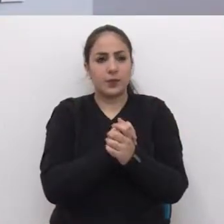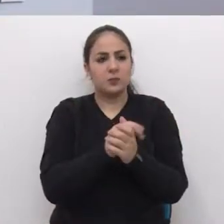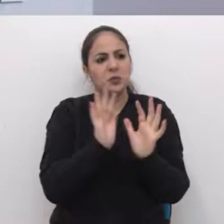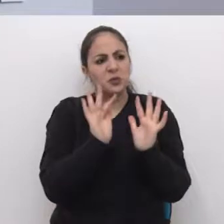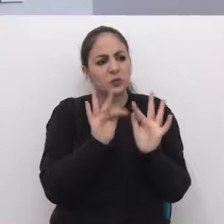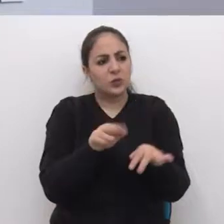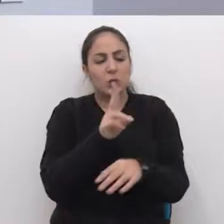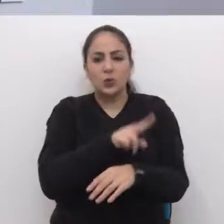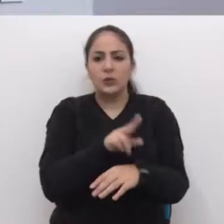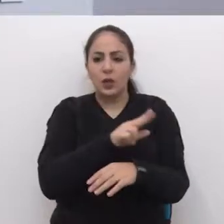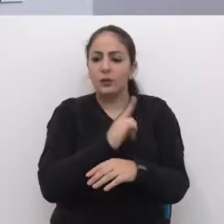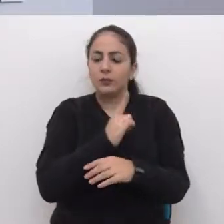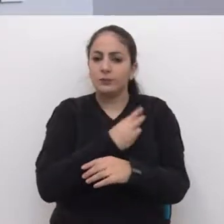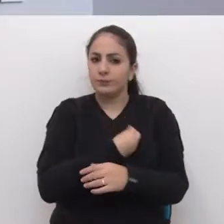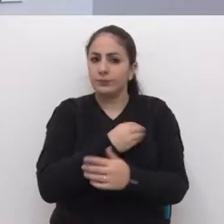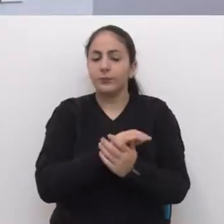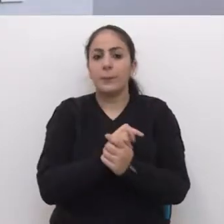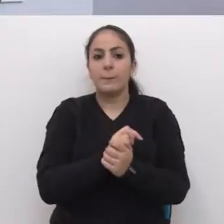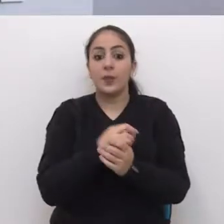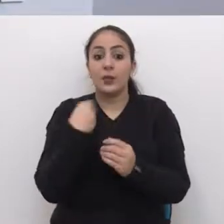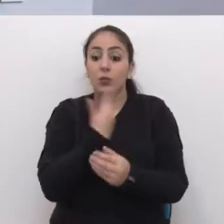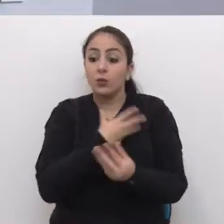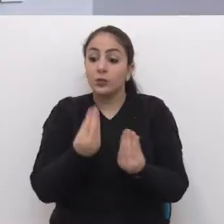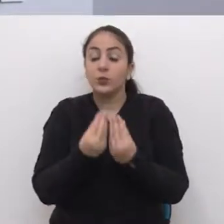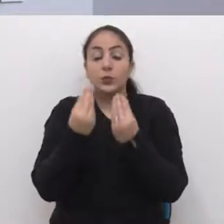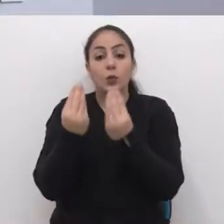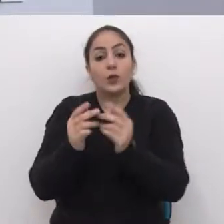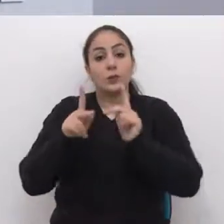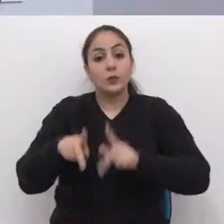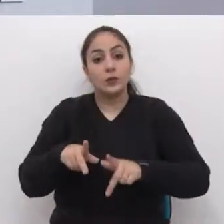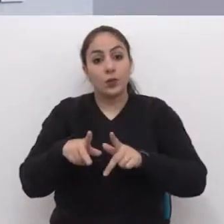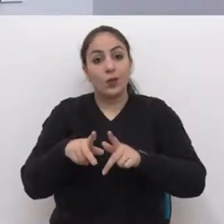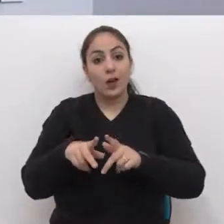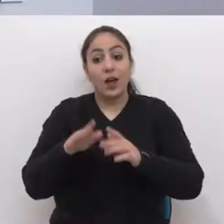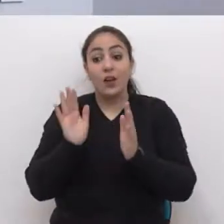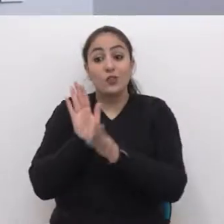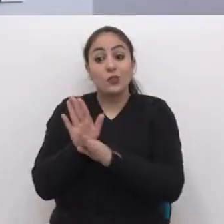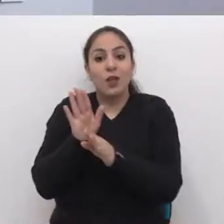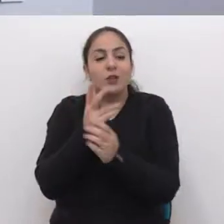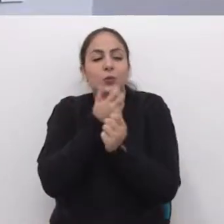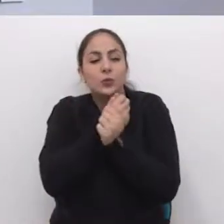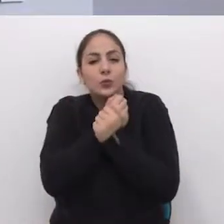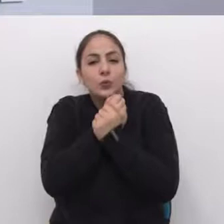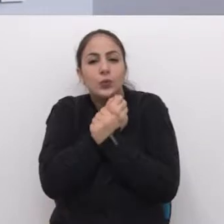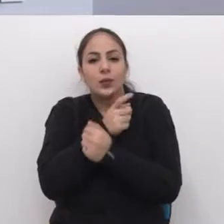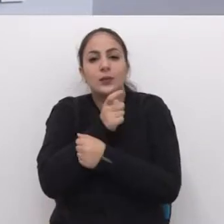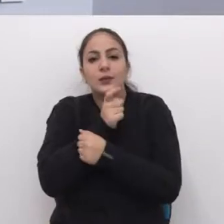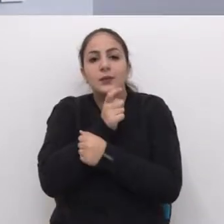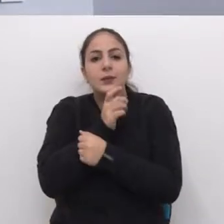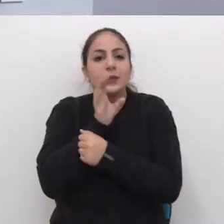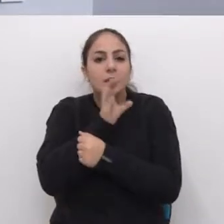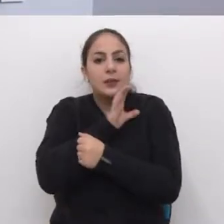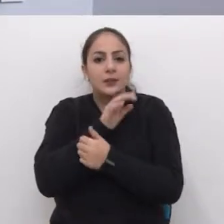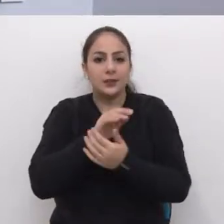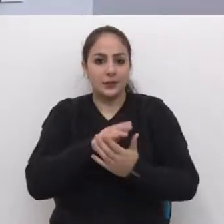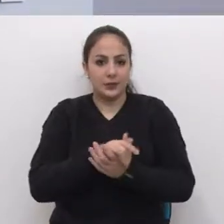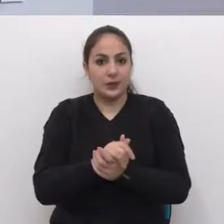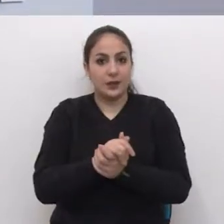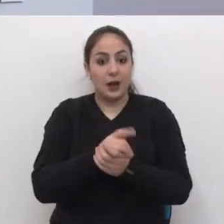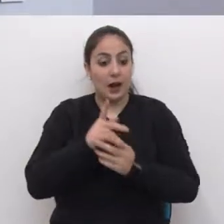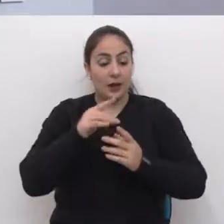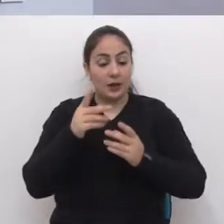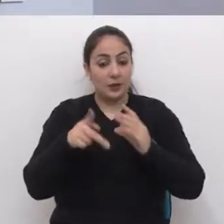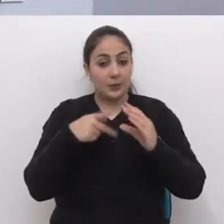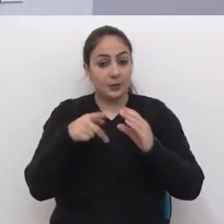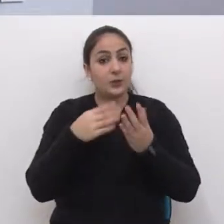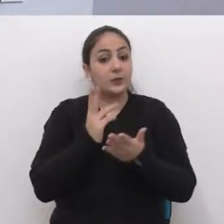mais, está lá no nosso armário, que a gente possa doar ao nosso próximo, aquecer o nosso próximo. Então a Câmara de Vereadores, ela é sensível, ela tem participado sempre